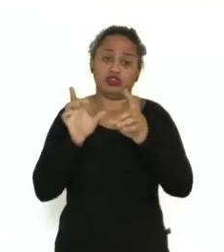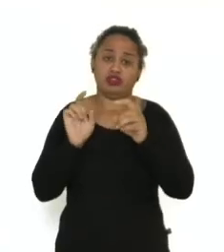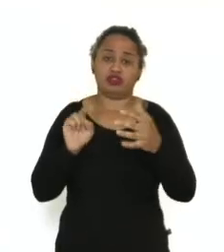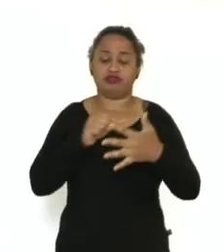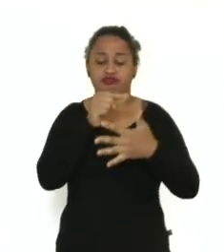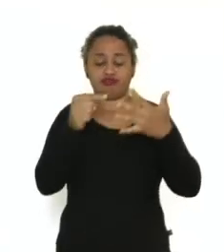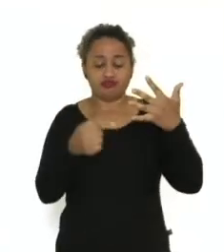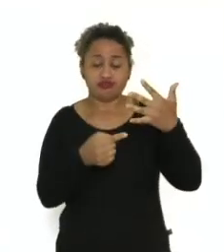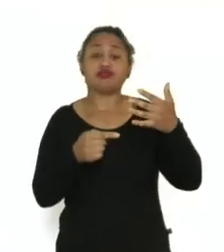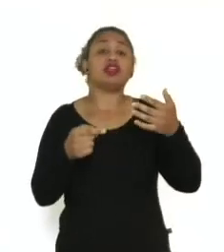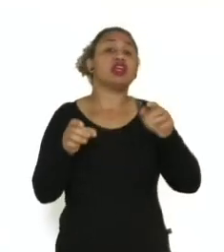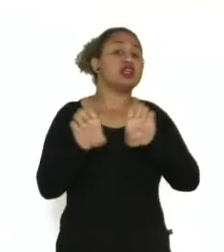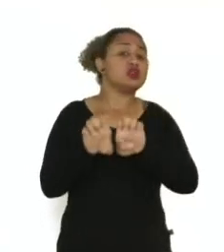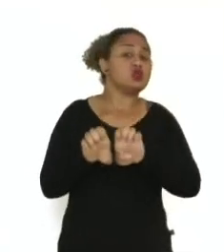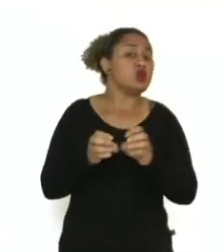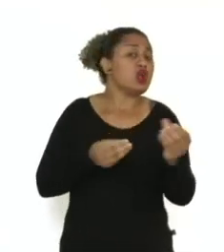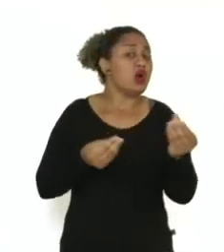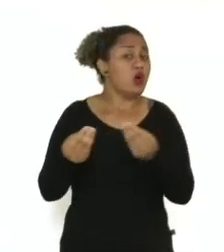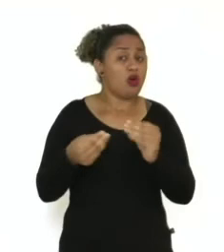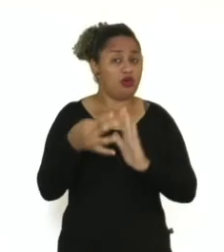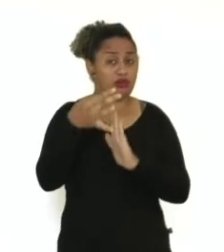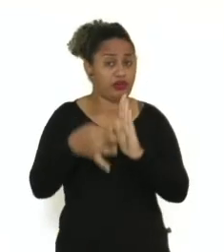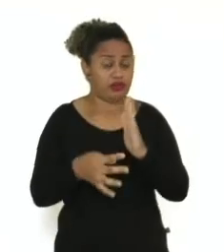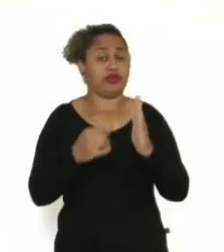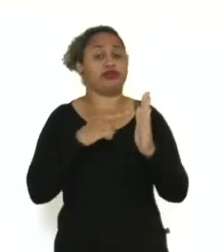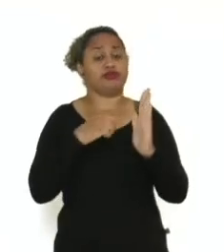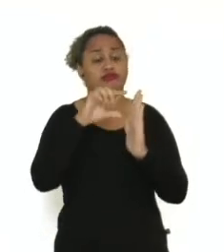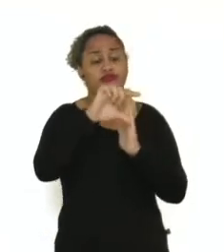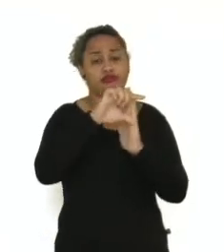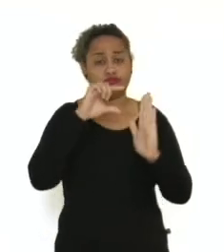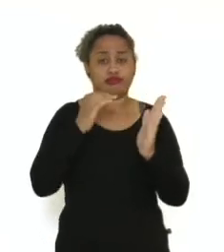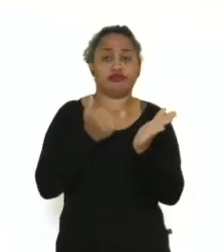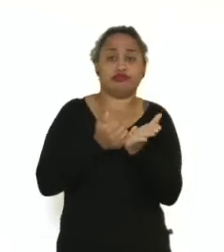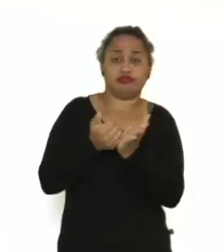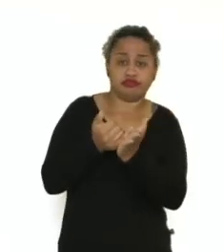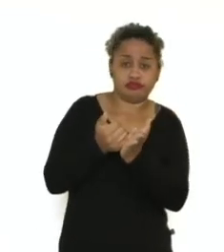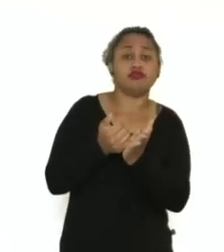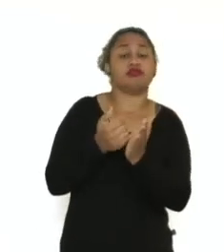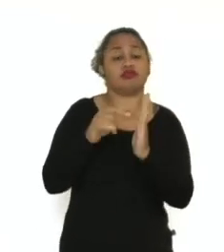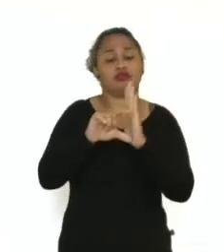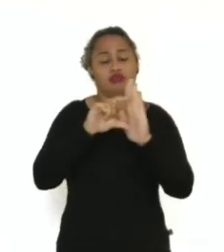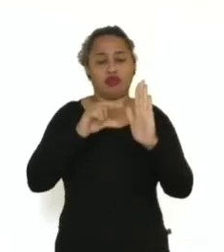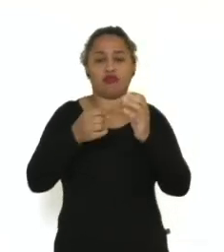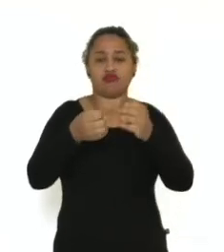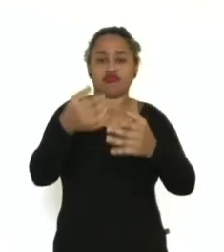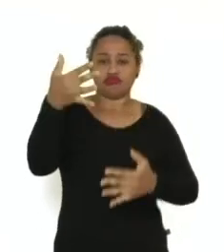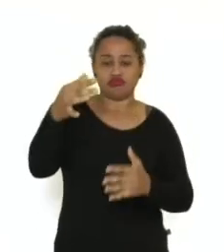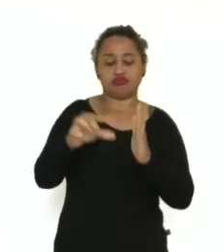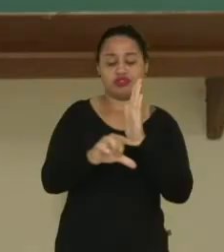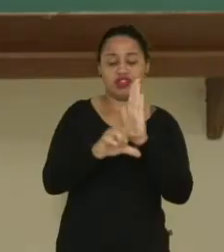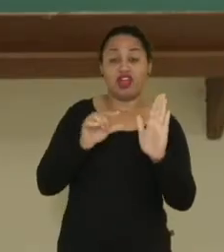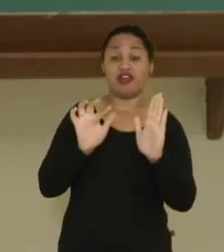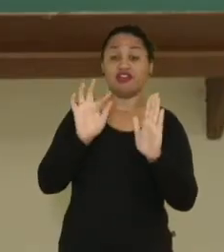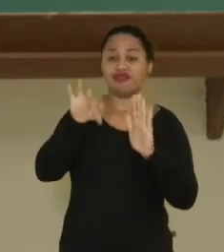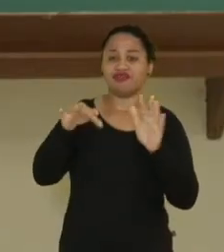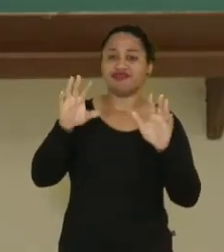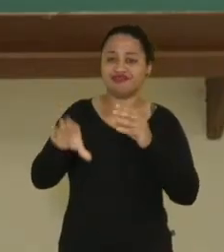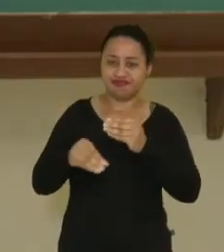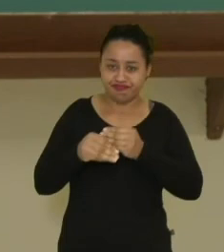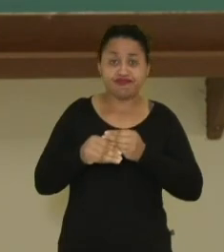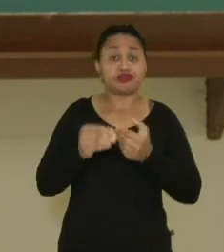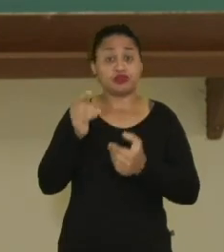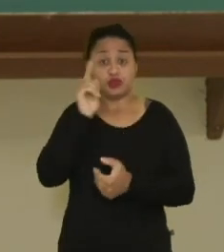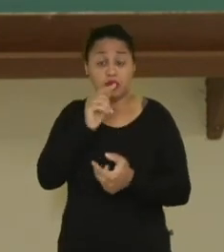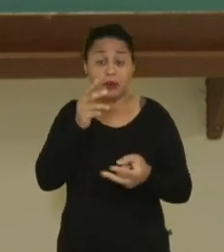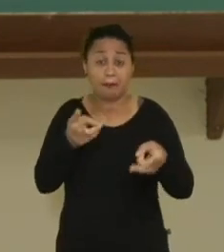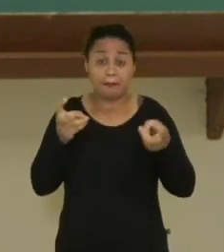à estrutura como é um texto estruturado em introdução desenvolvimento e conclusão eu tenho que